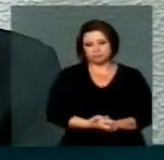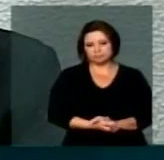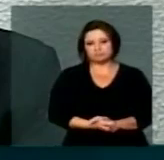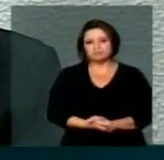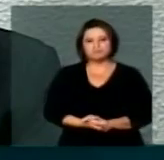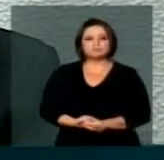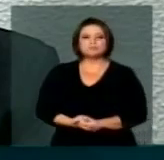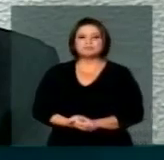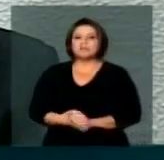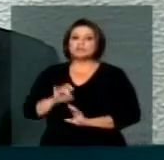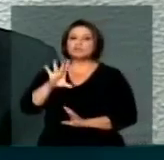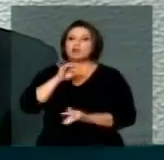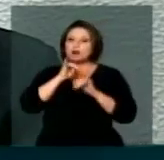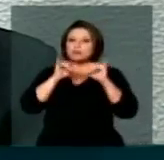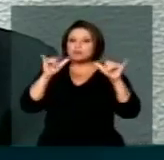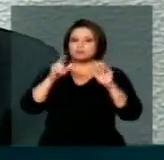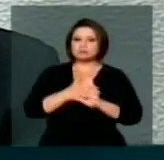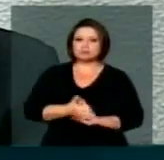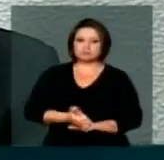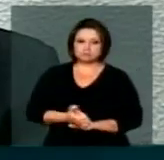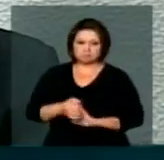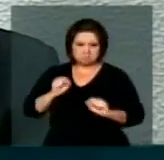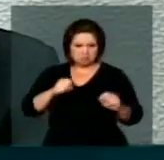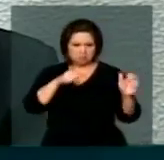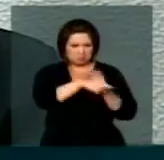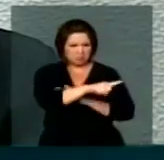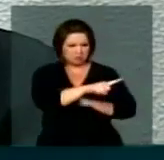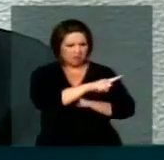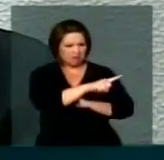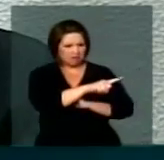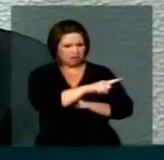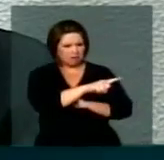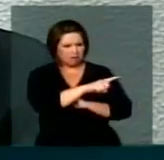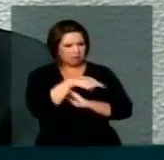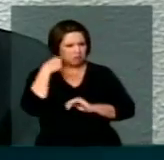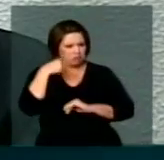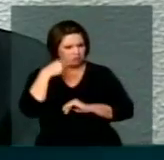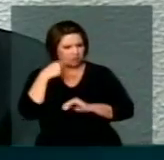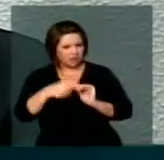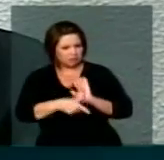uma informação. É possível que ele consulte o advogado antes de fazer...